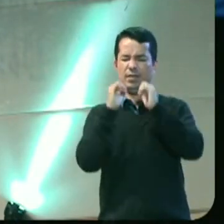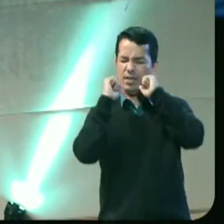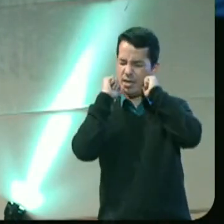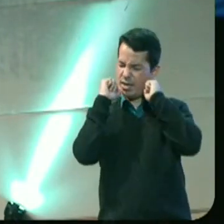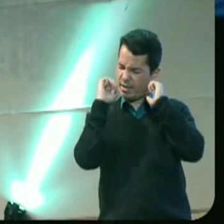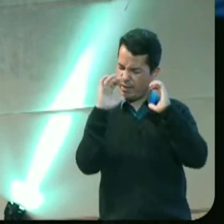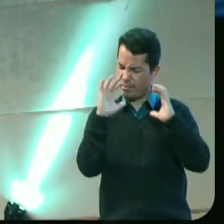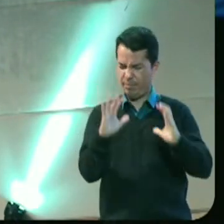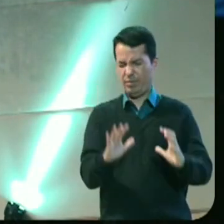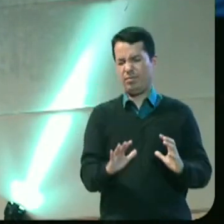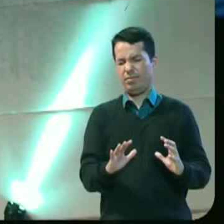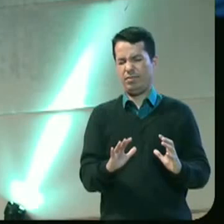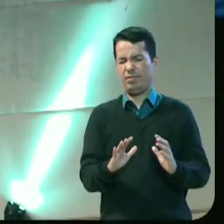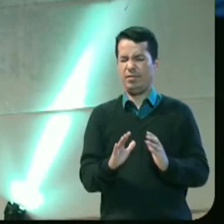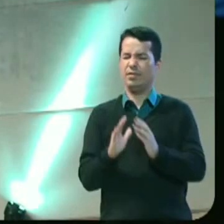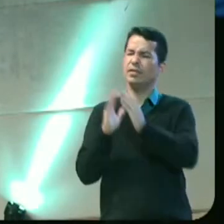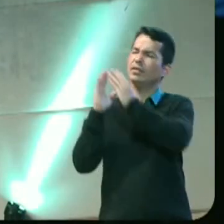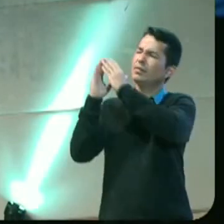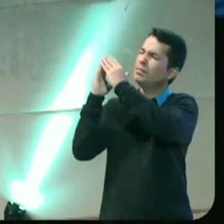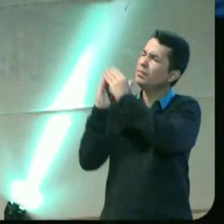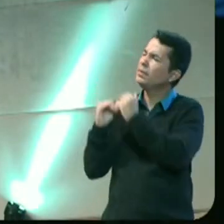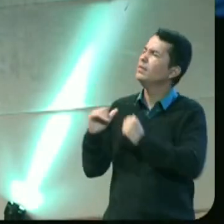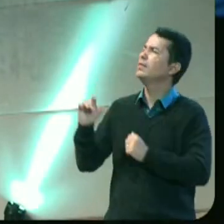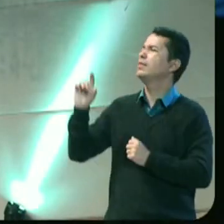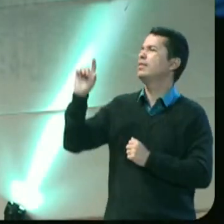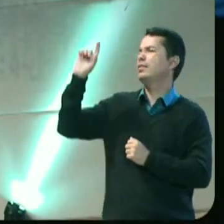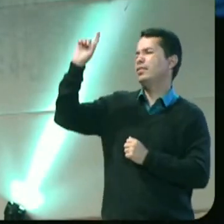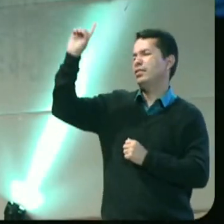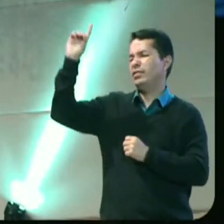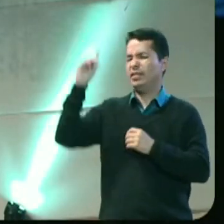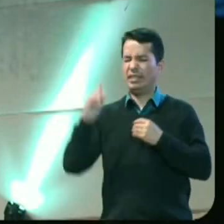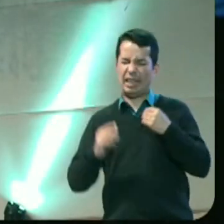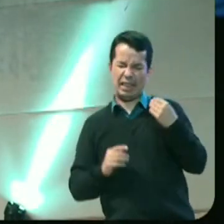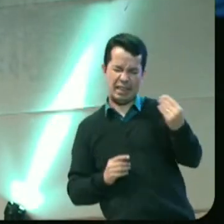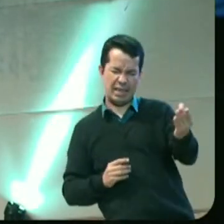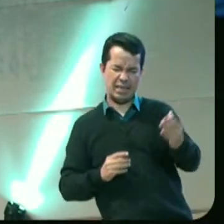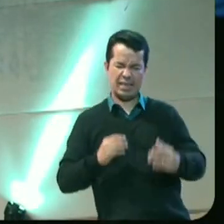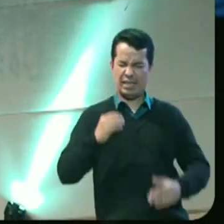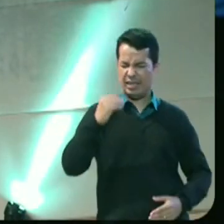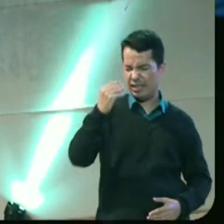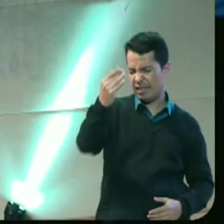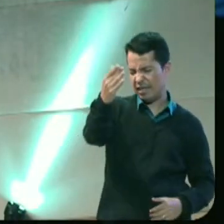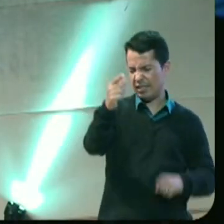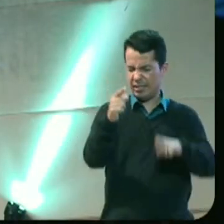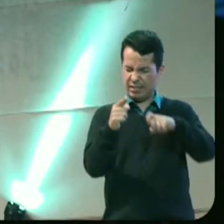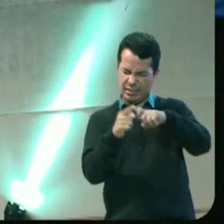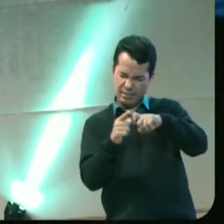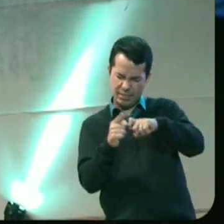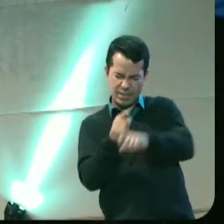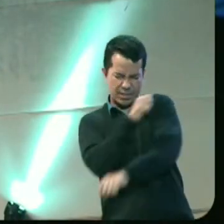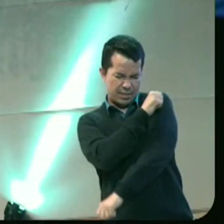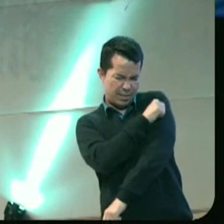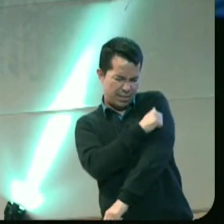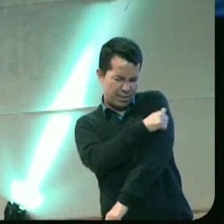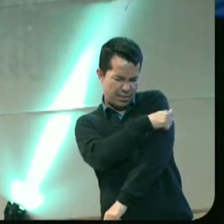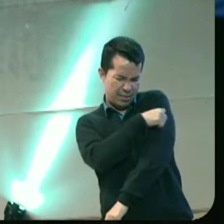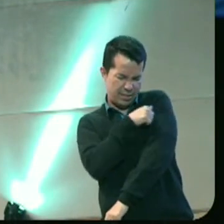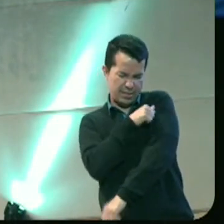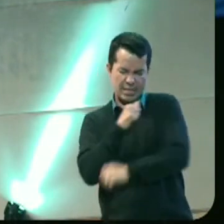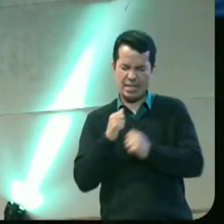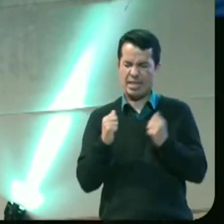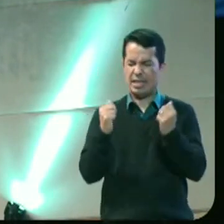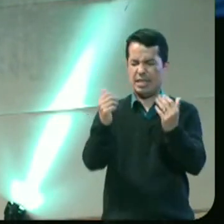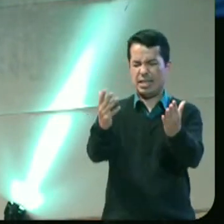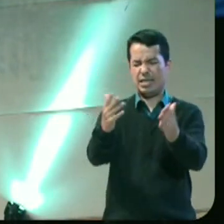trabalhos, Deus. Quero colocar a vida dos profissionais de saúde, aqueles que têm que estar ali, na linha de frente nesse